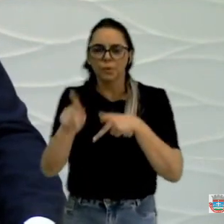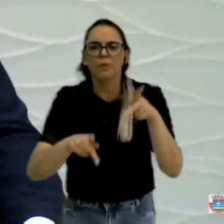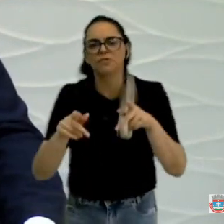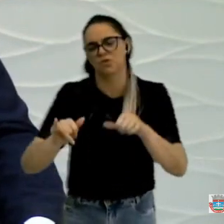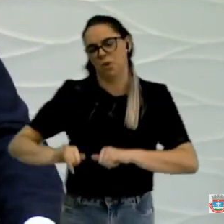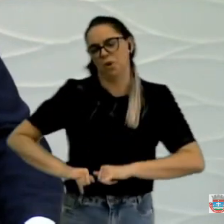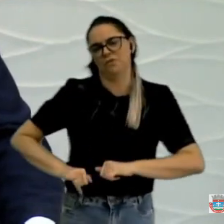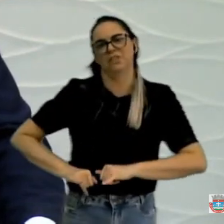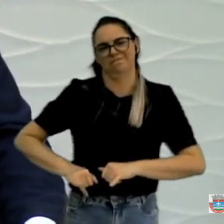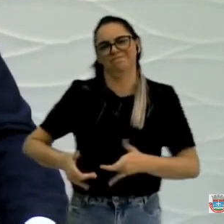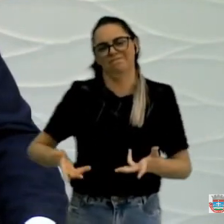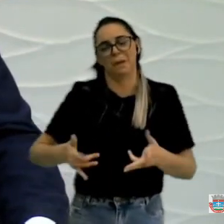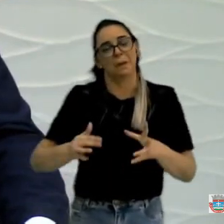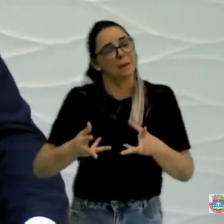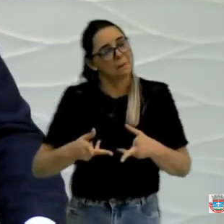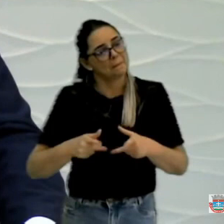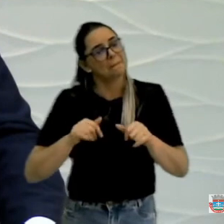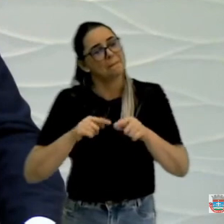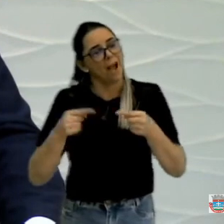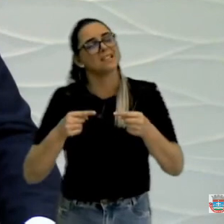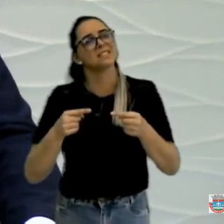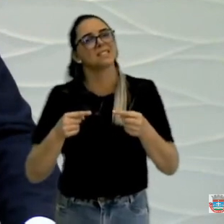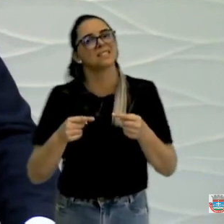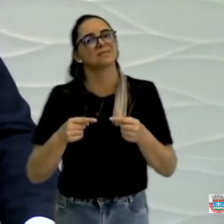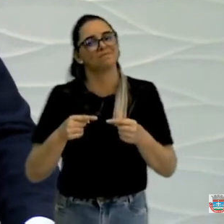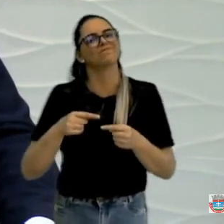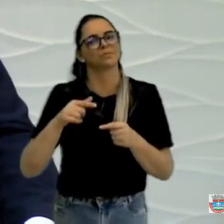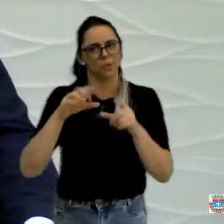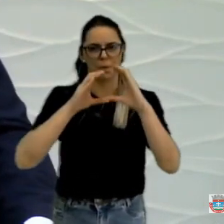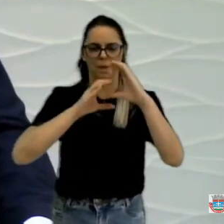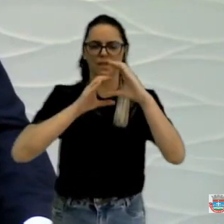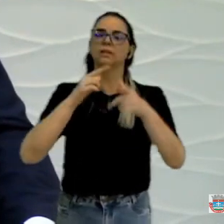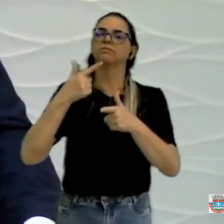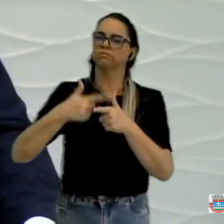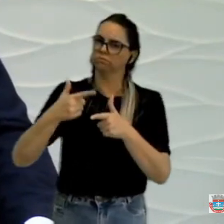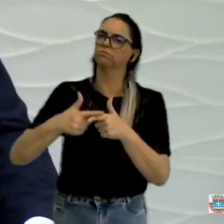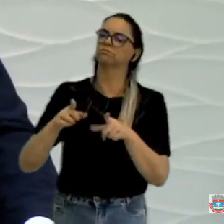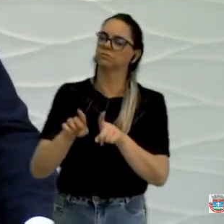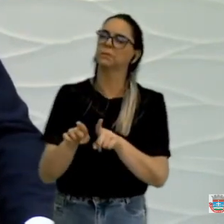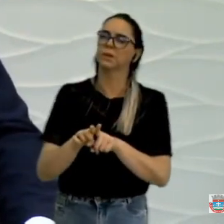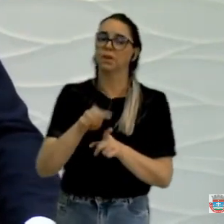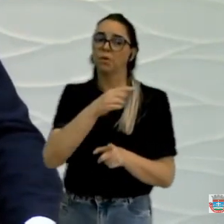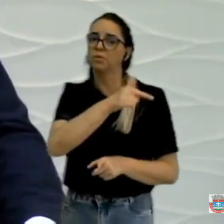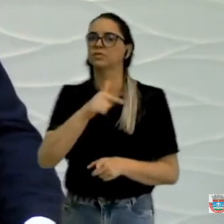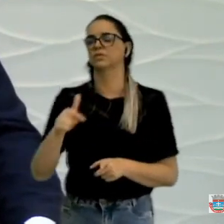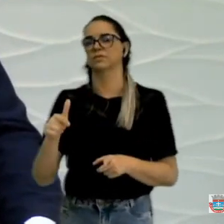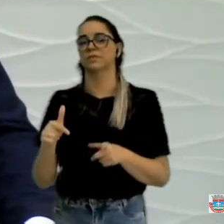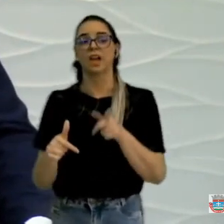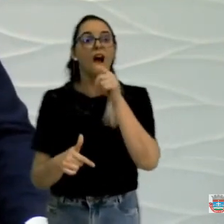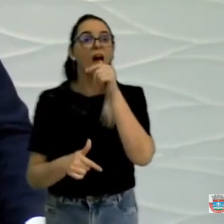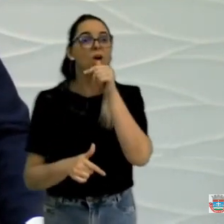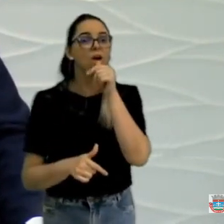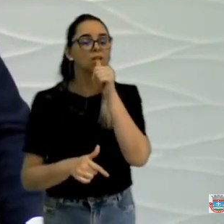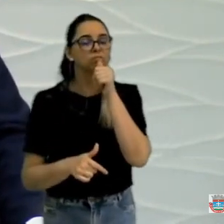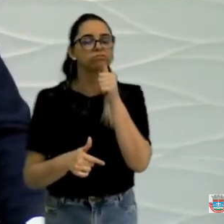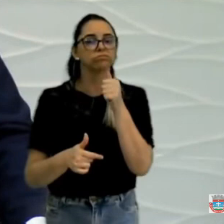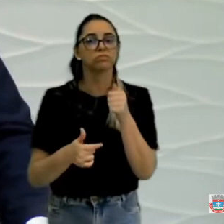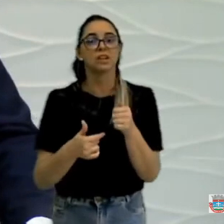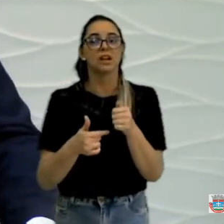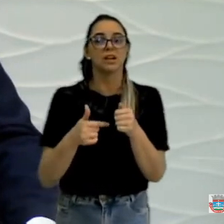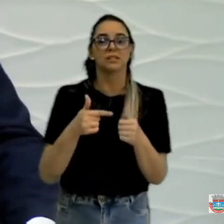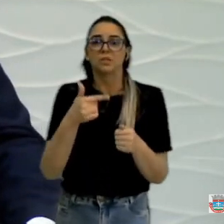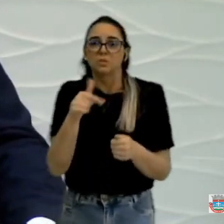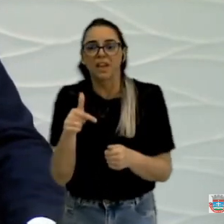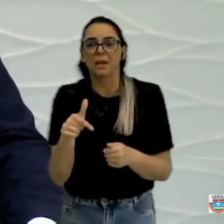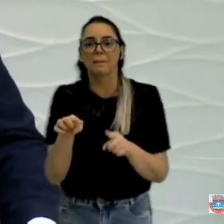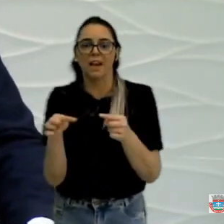existem outros grandes problemas com a Compesa. As cobranças indevidas da nossa população, não manda água, mas manda a conta. Nós temos